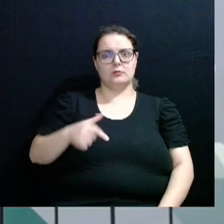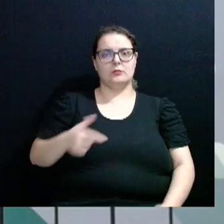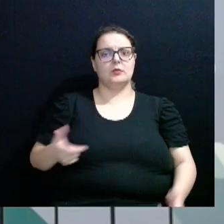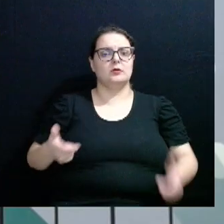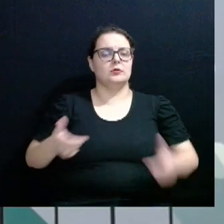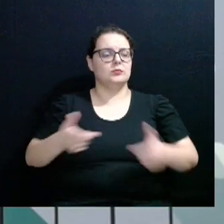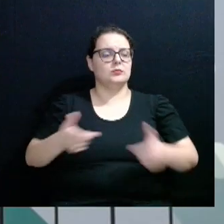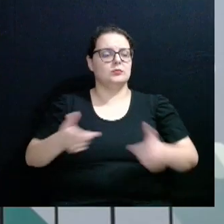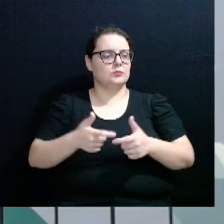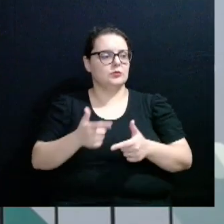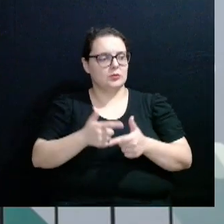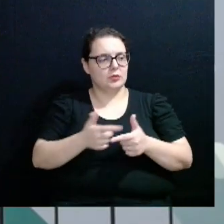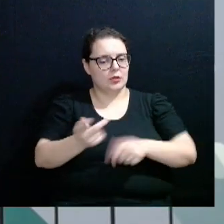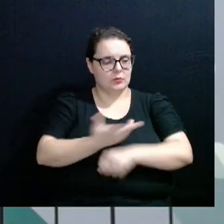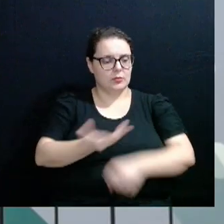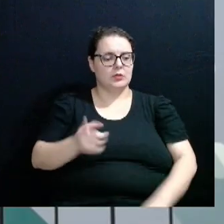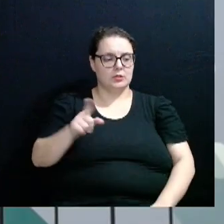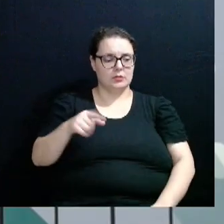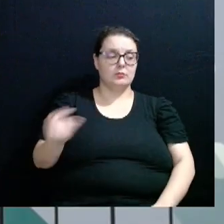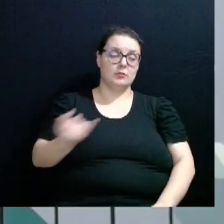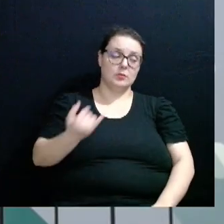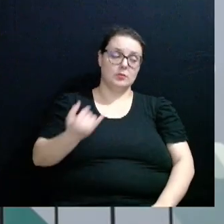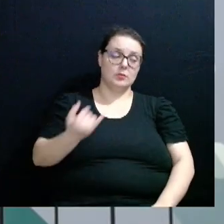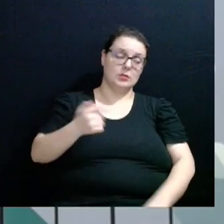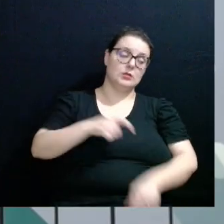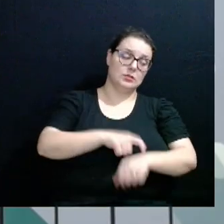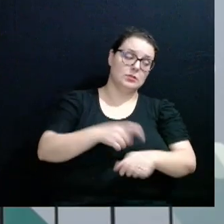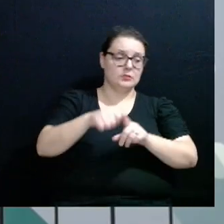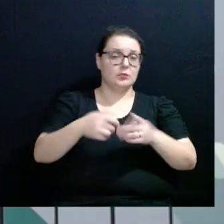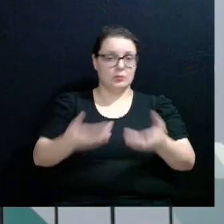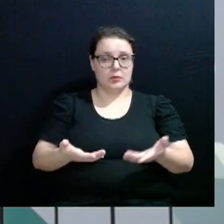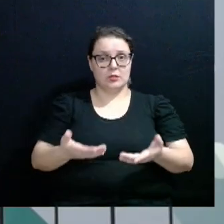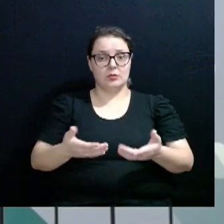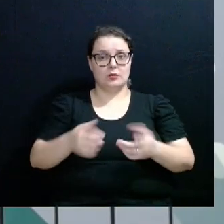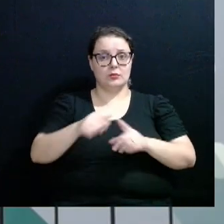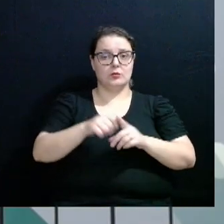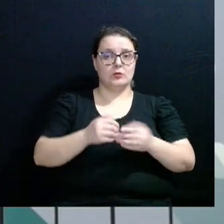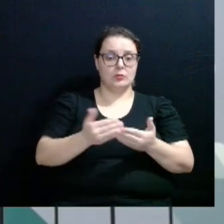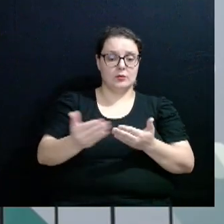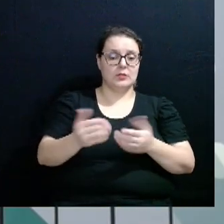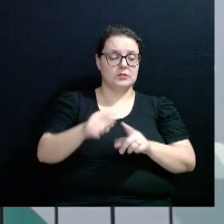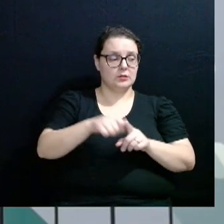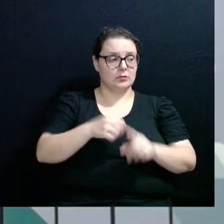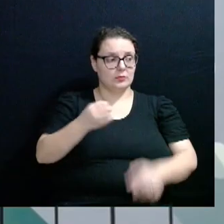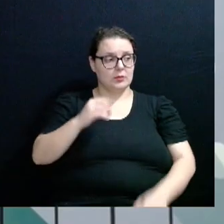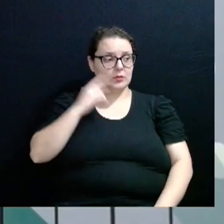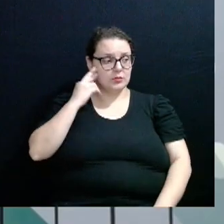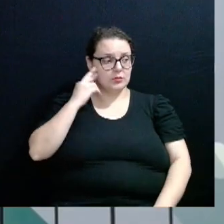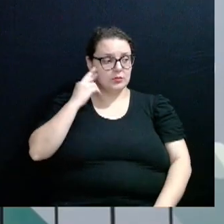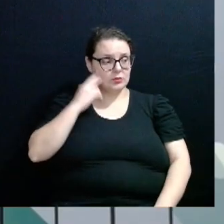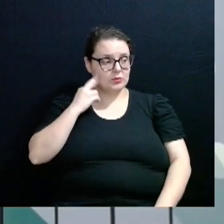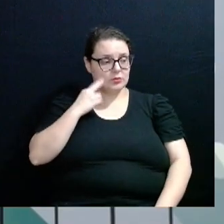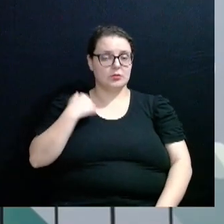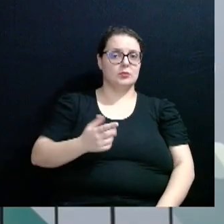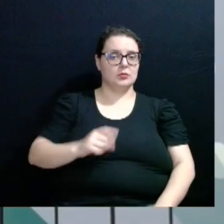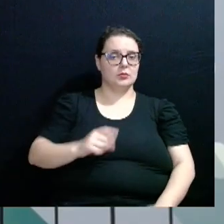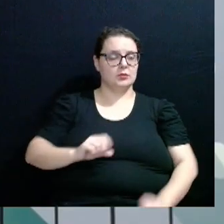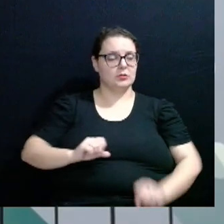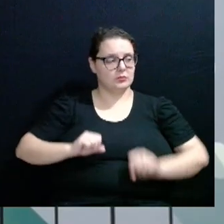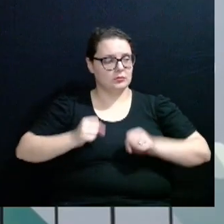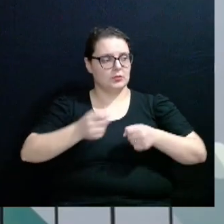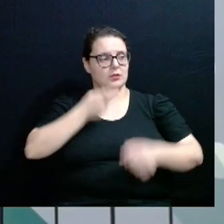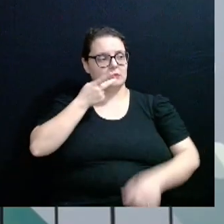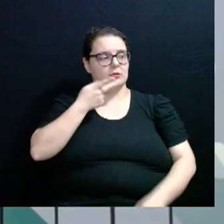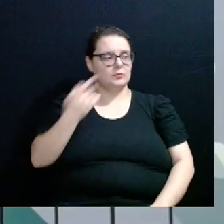gente, principalmente agora, nesse mês, né, que estamos aí entrando no Outubro Rosa, a gente ressaltar a importância